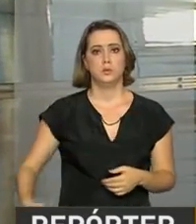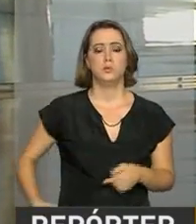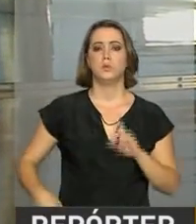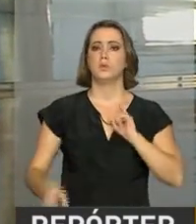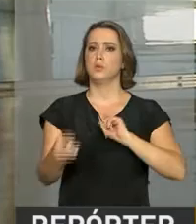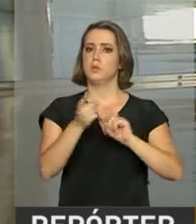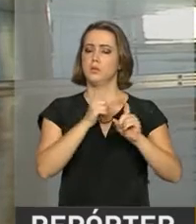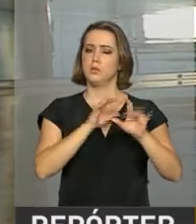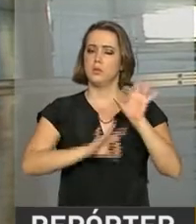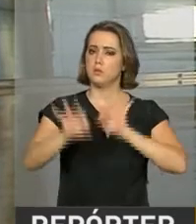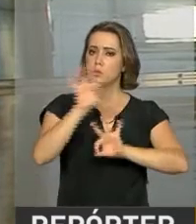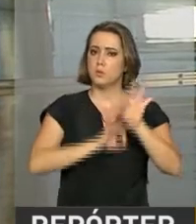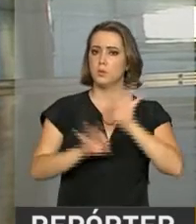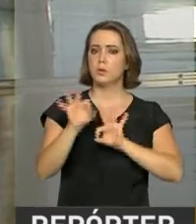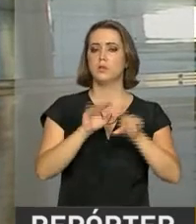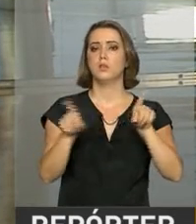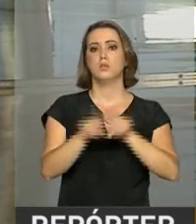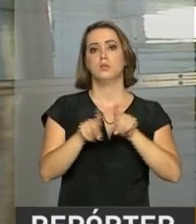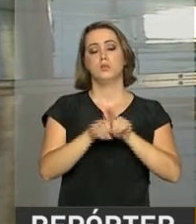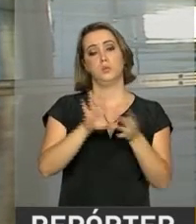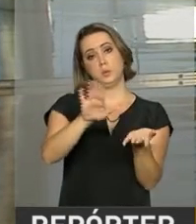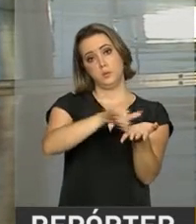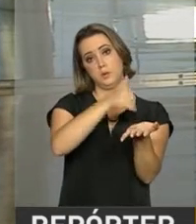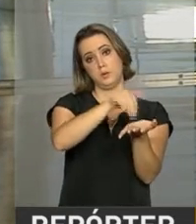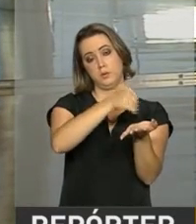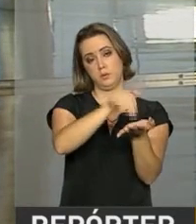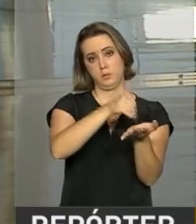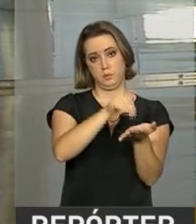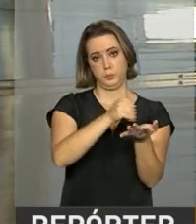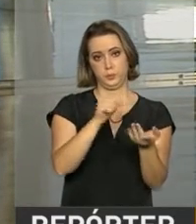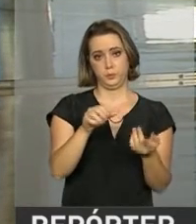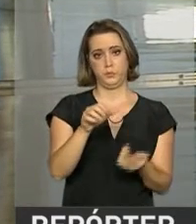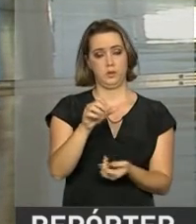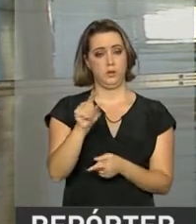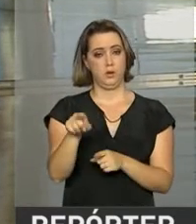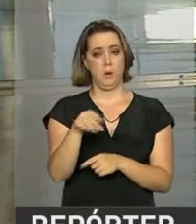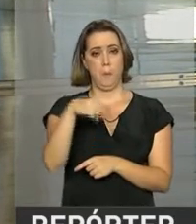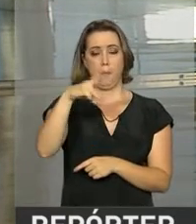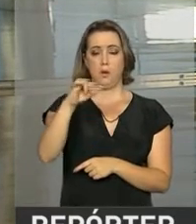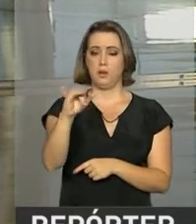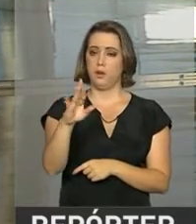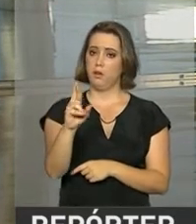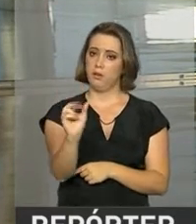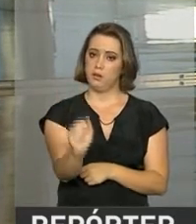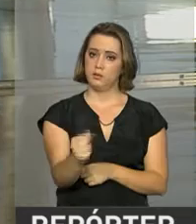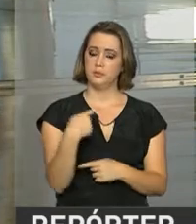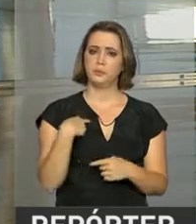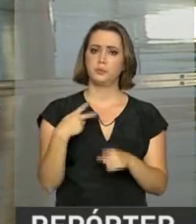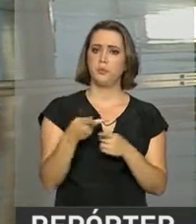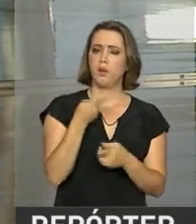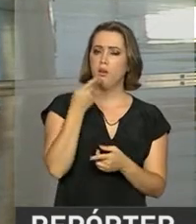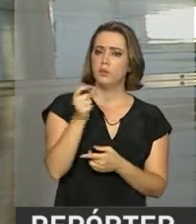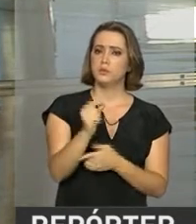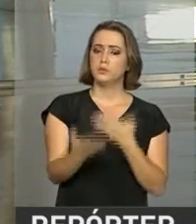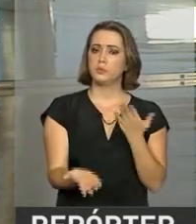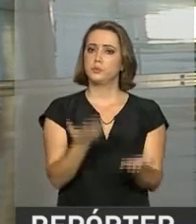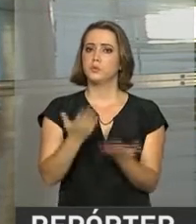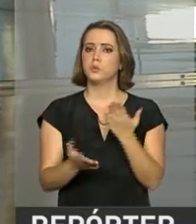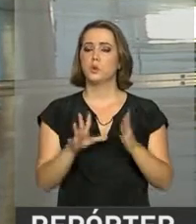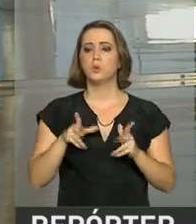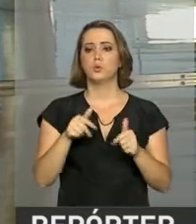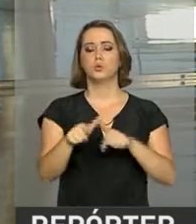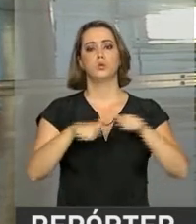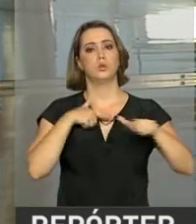oliveira e da secretaria geral da presidência da república moreira franco além de fazer um balanço das atividades do